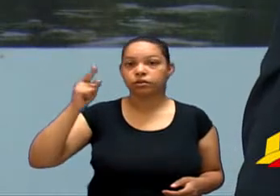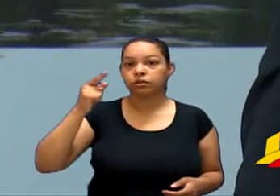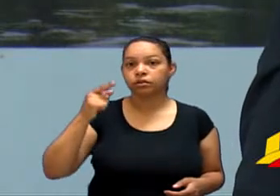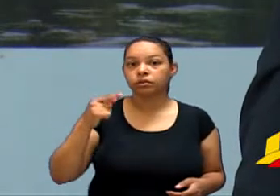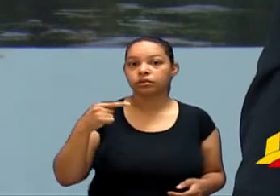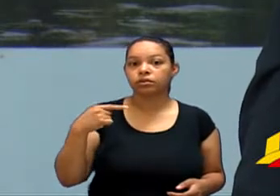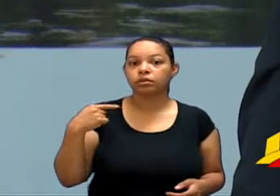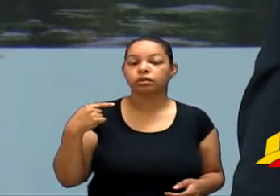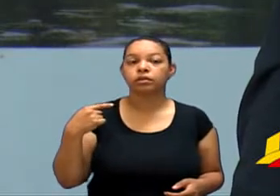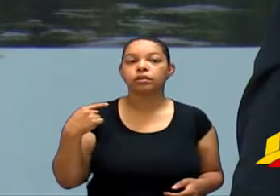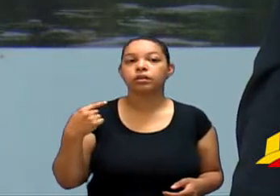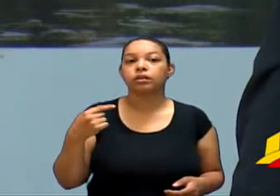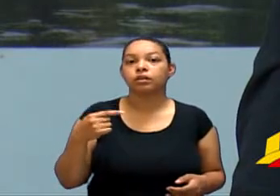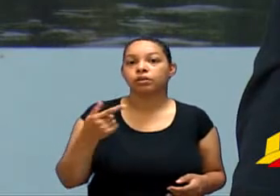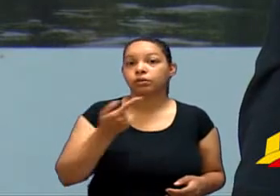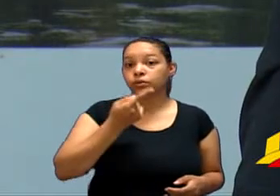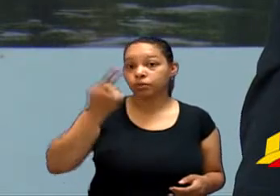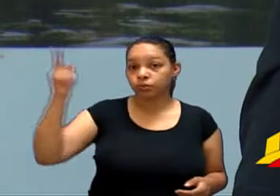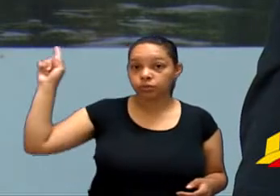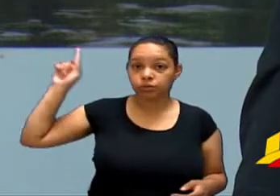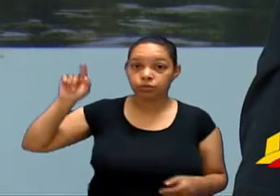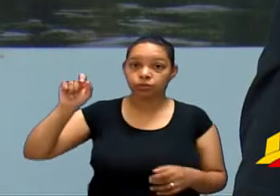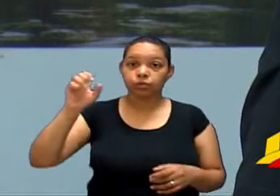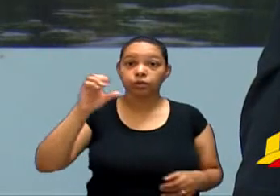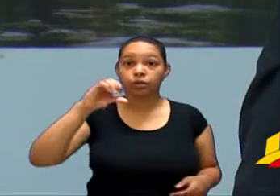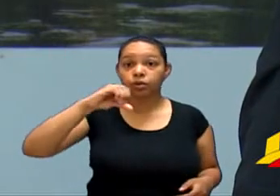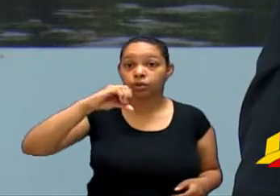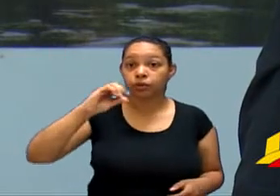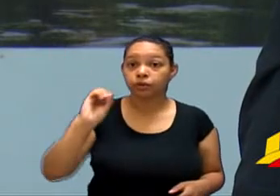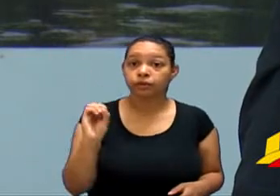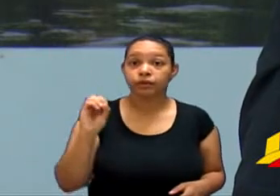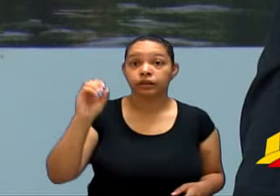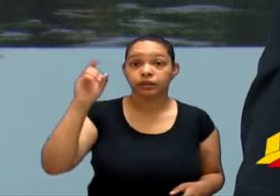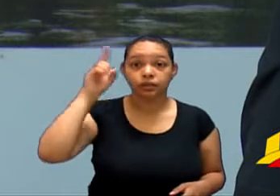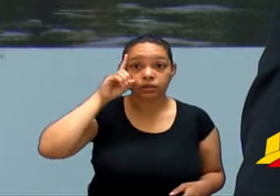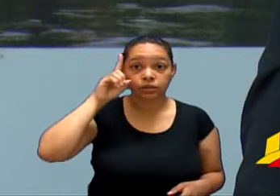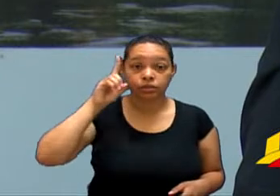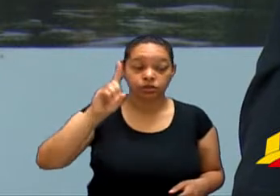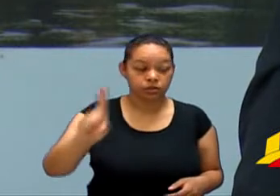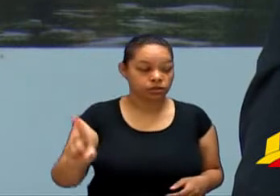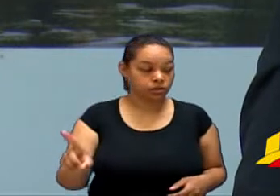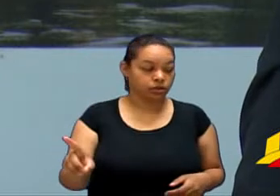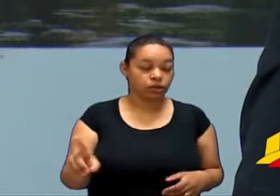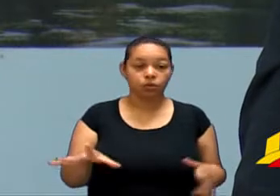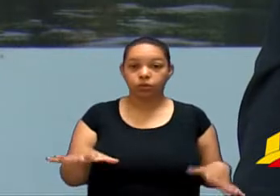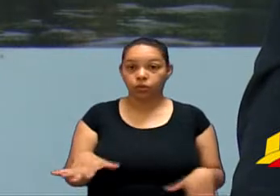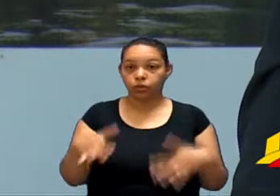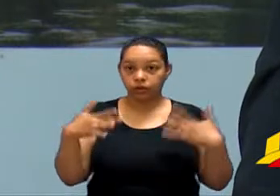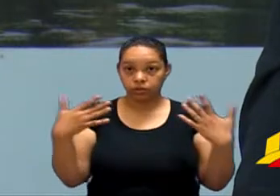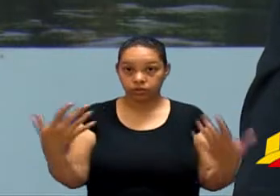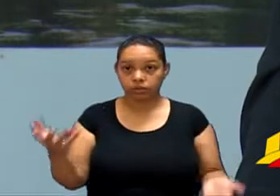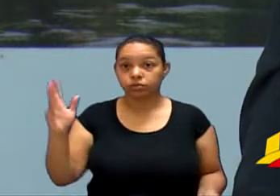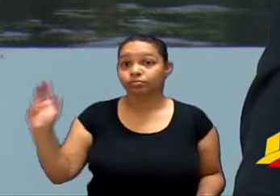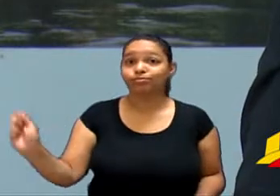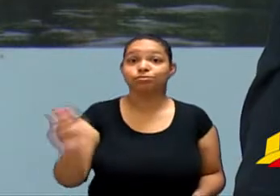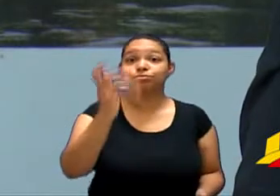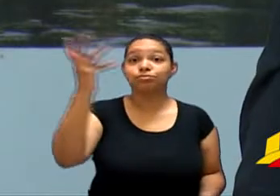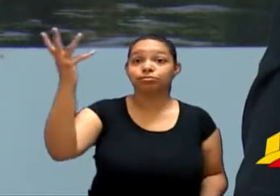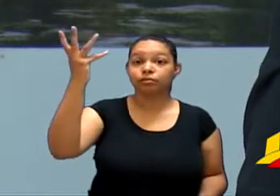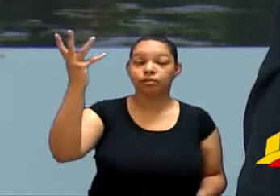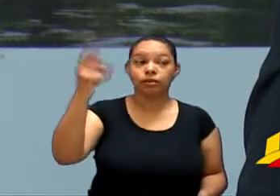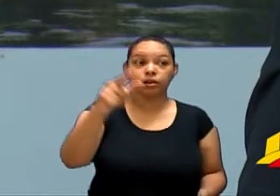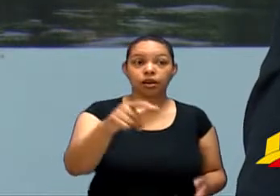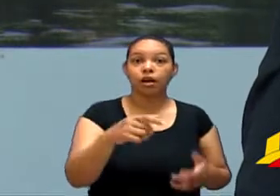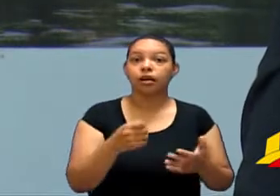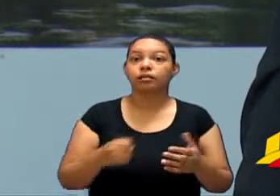nos últimos 90 dias eu gostaria de saber quanto que a funcev gastou com cada prestador